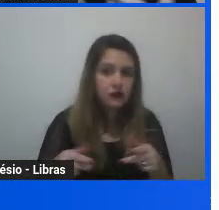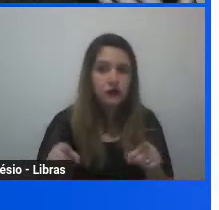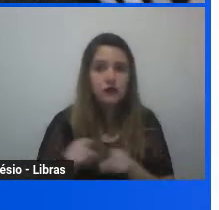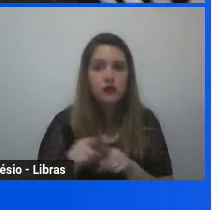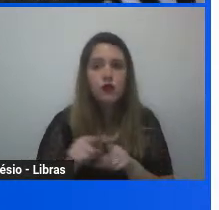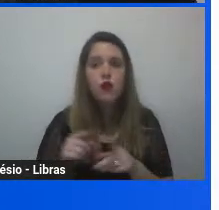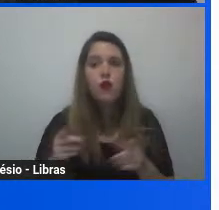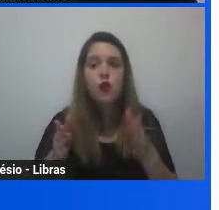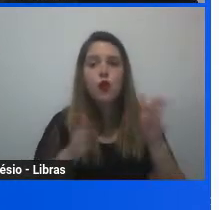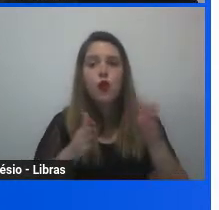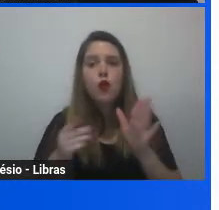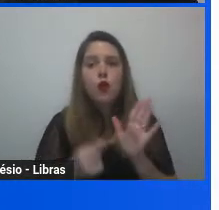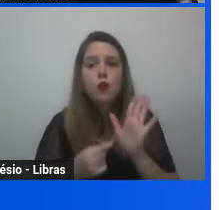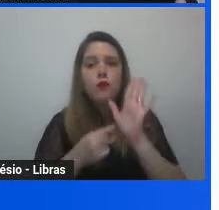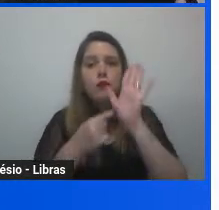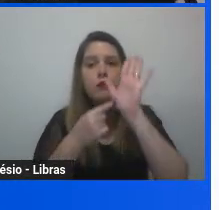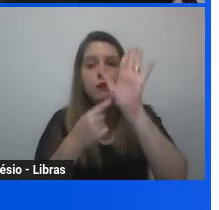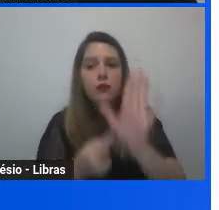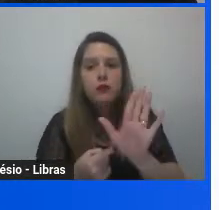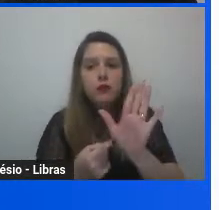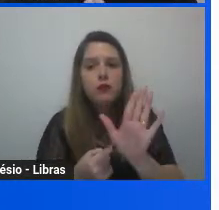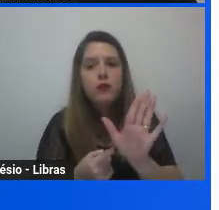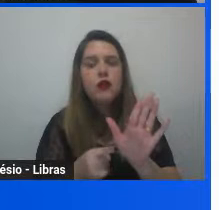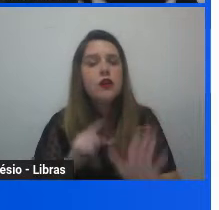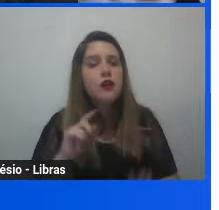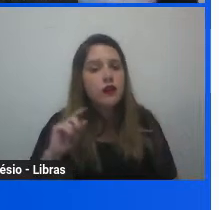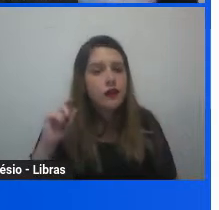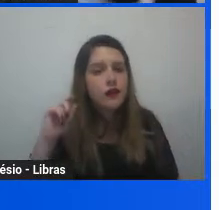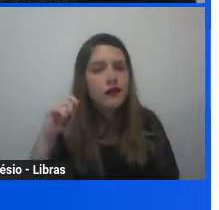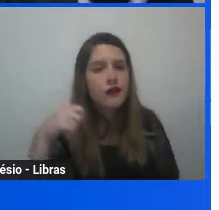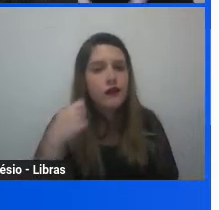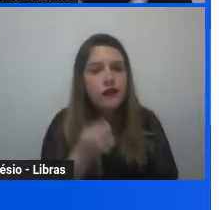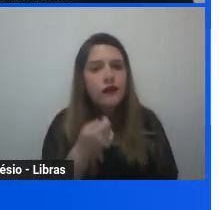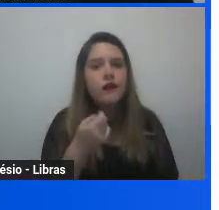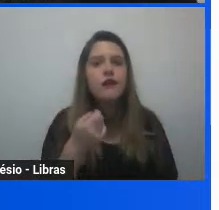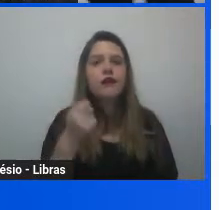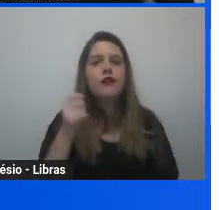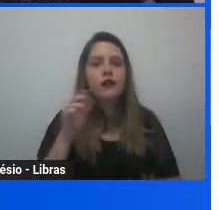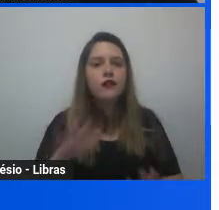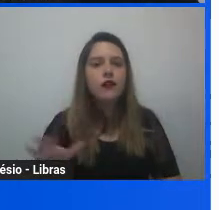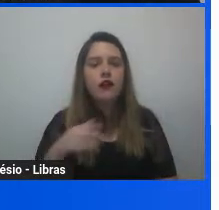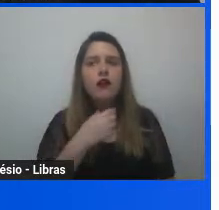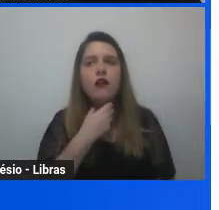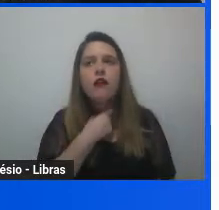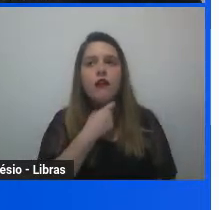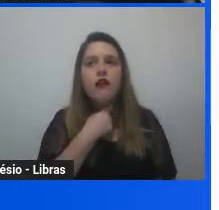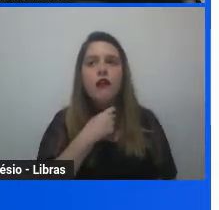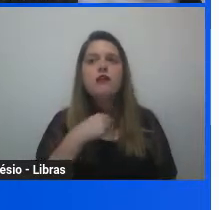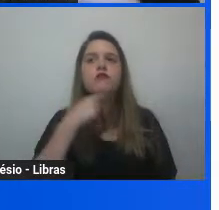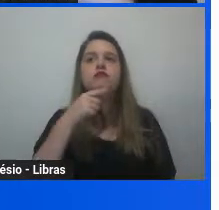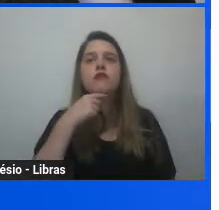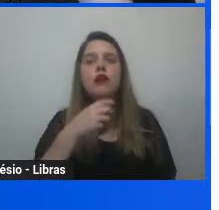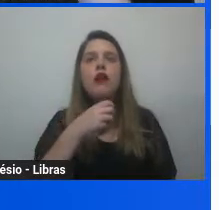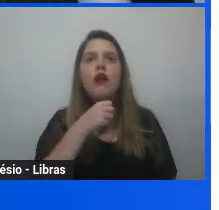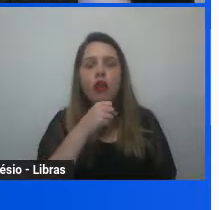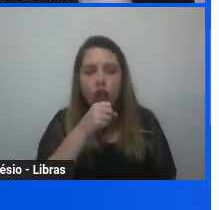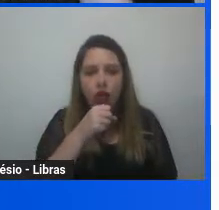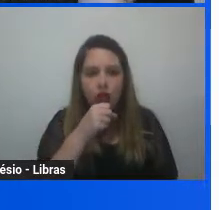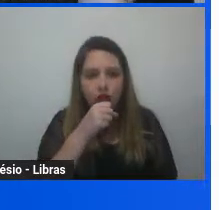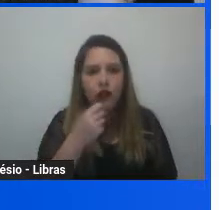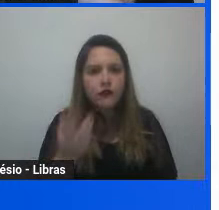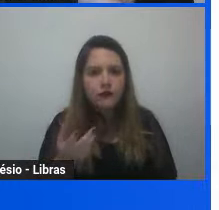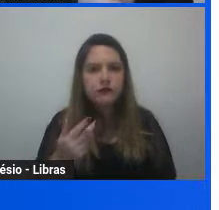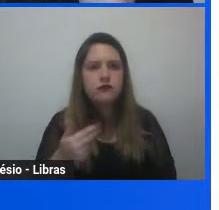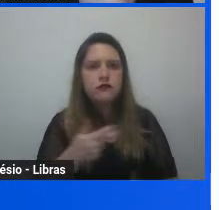pouco mostrar para você através de um sinal chamado sinal universal do engasgo, ou seja, vai colocar as mãos